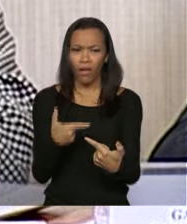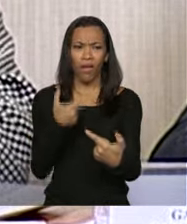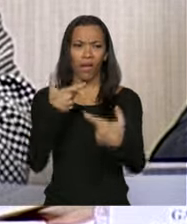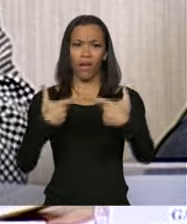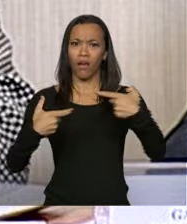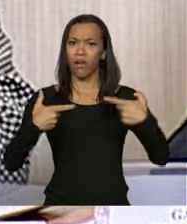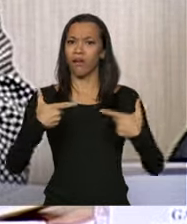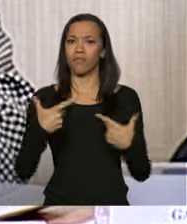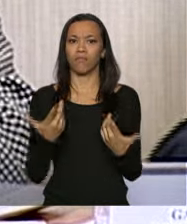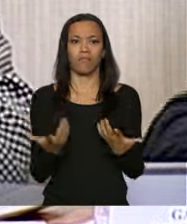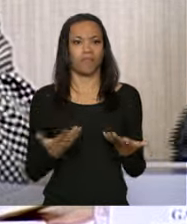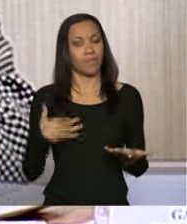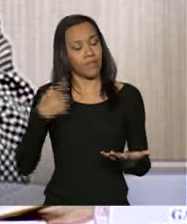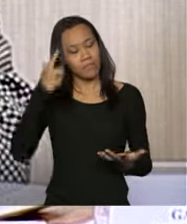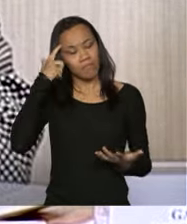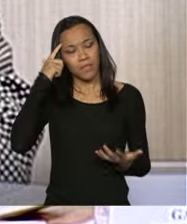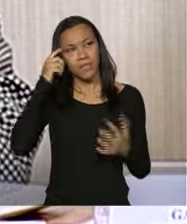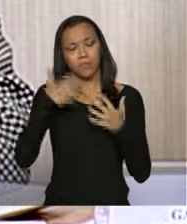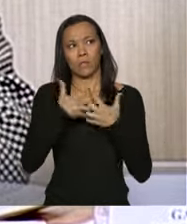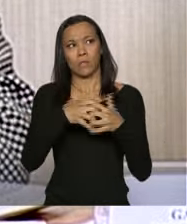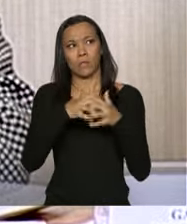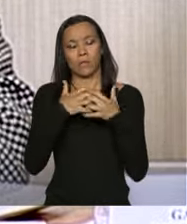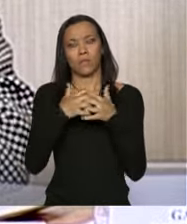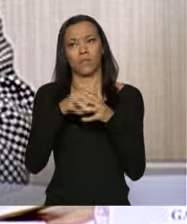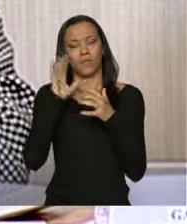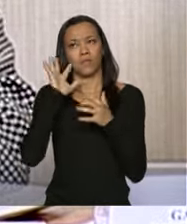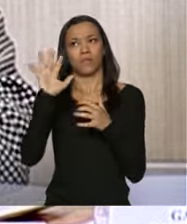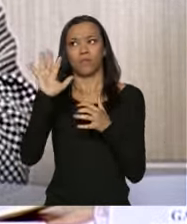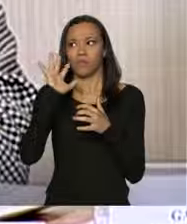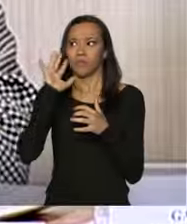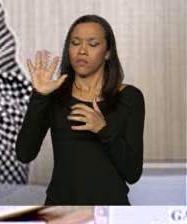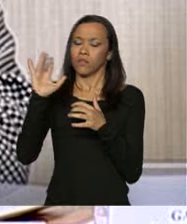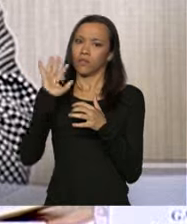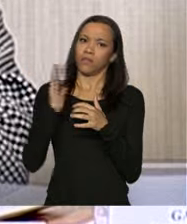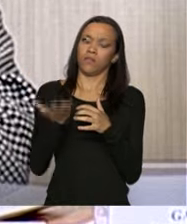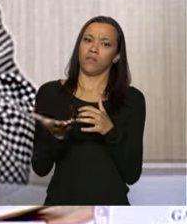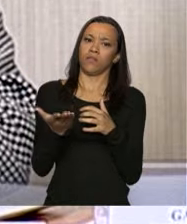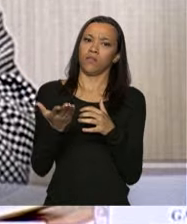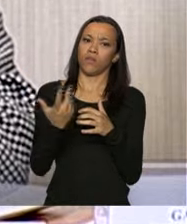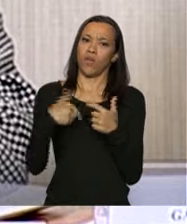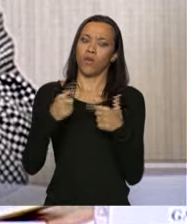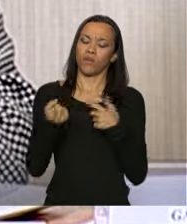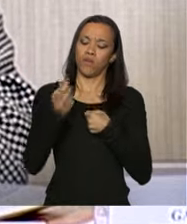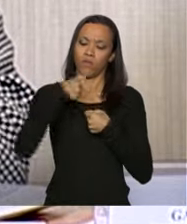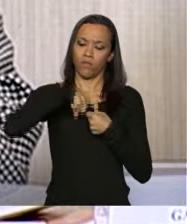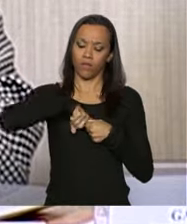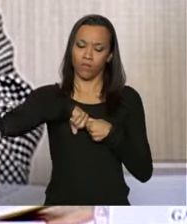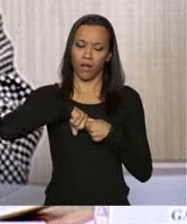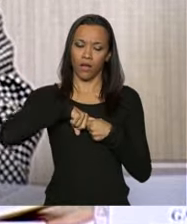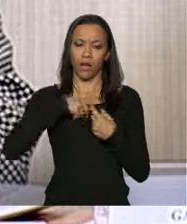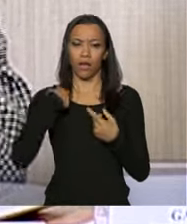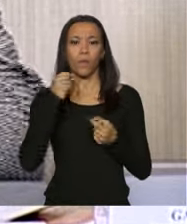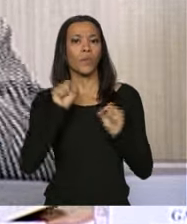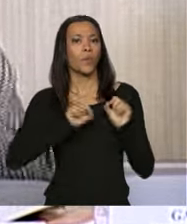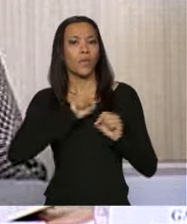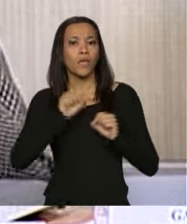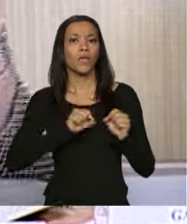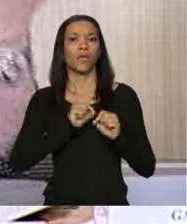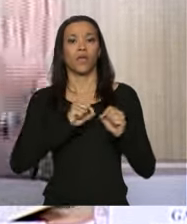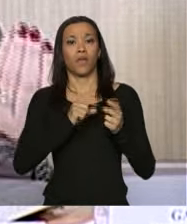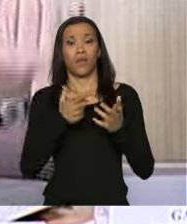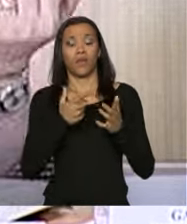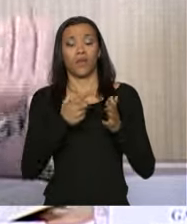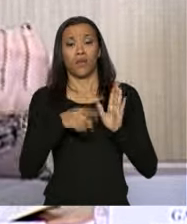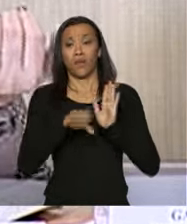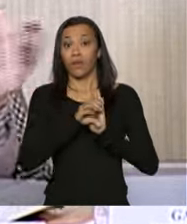cabe refletir se é de fato o momento de voltar a examinar cláusulas tão fundamentais da